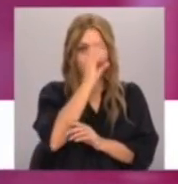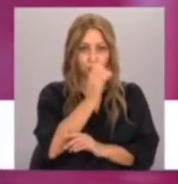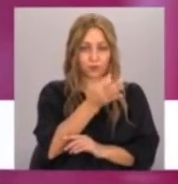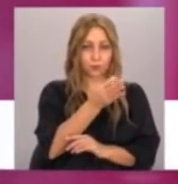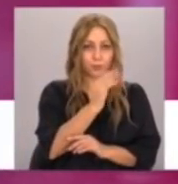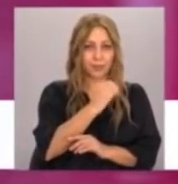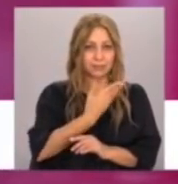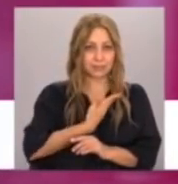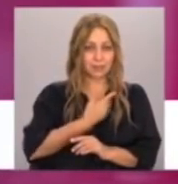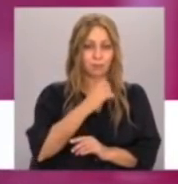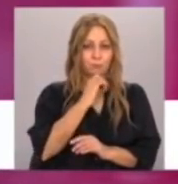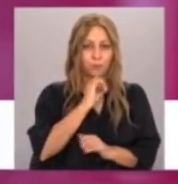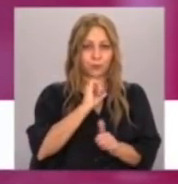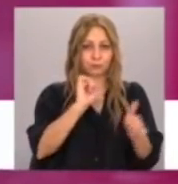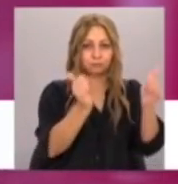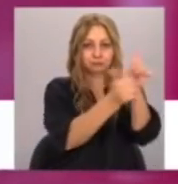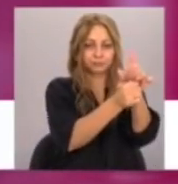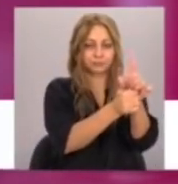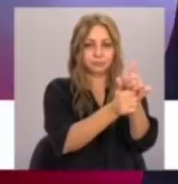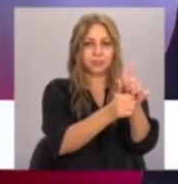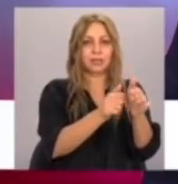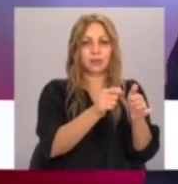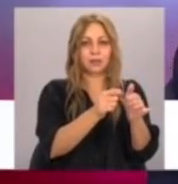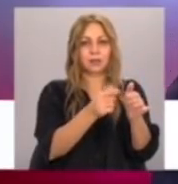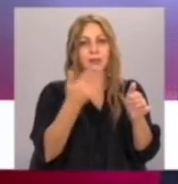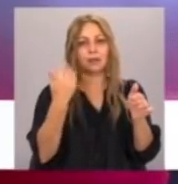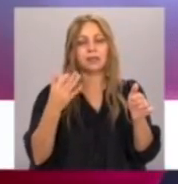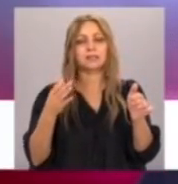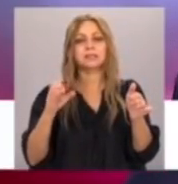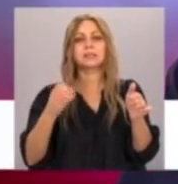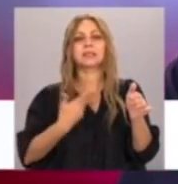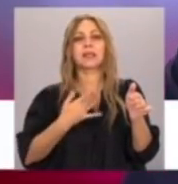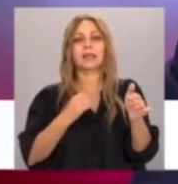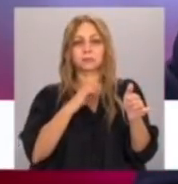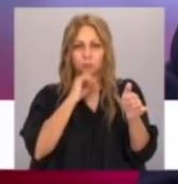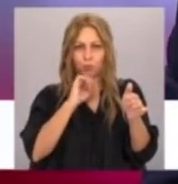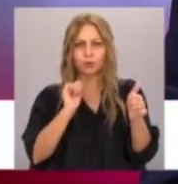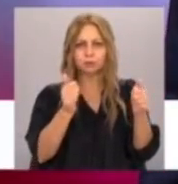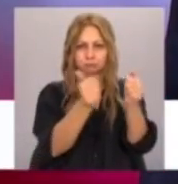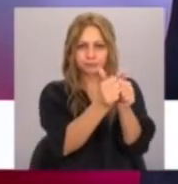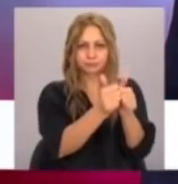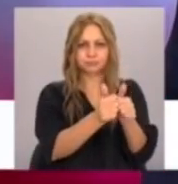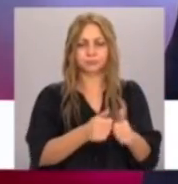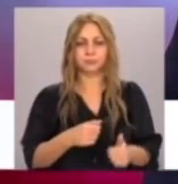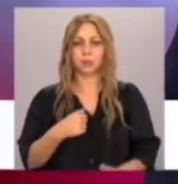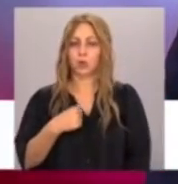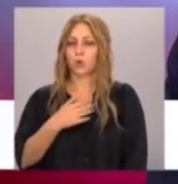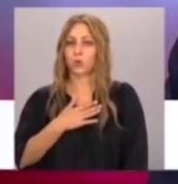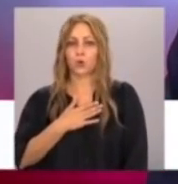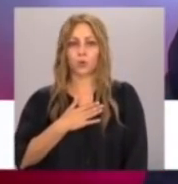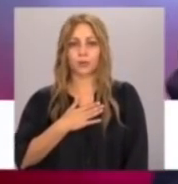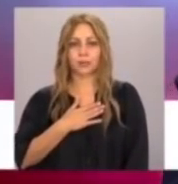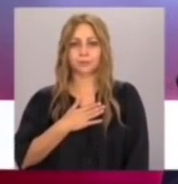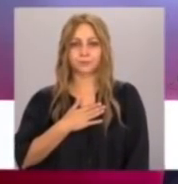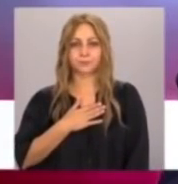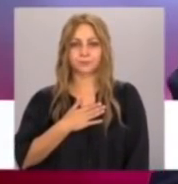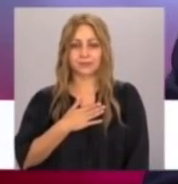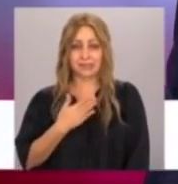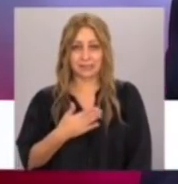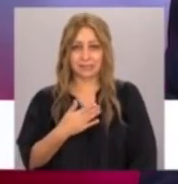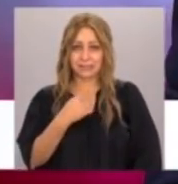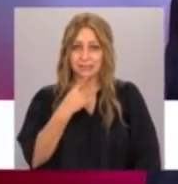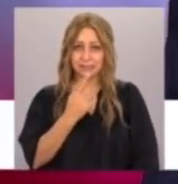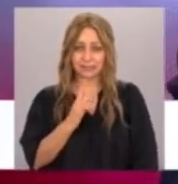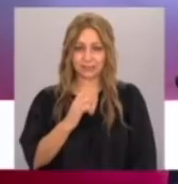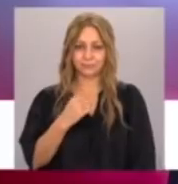do PSD a posição que era tradicionalmente ocupada pelos e de eu não quero dizer isso assim dessa forma